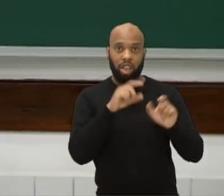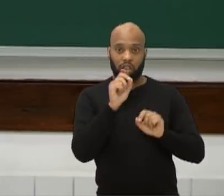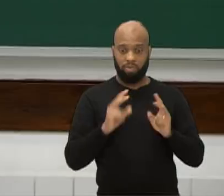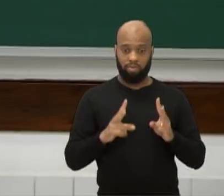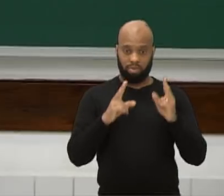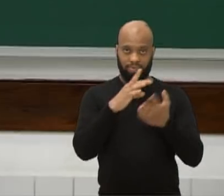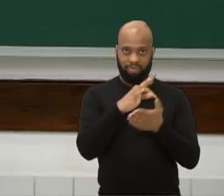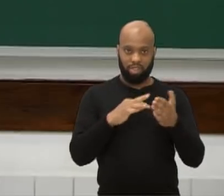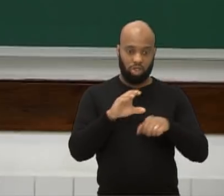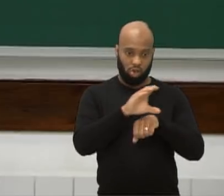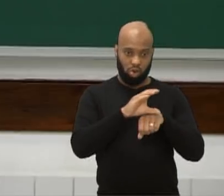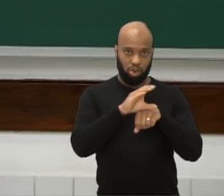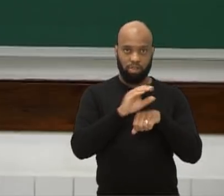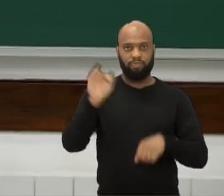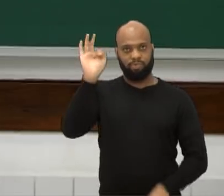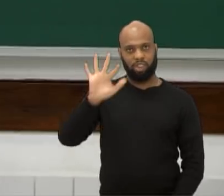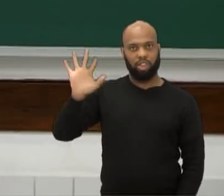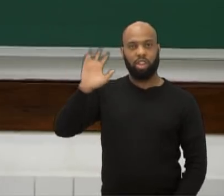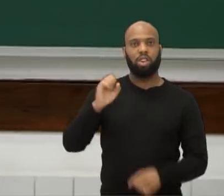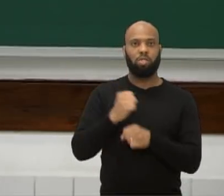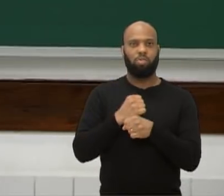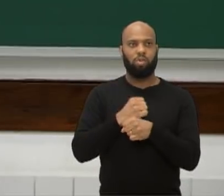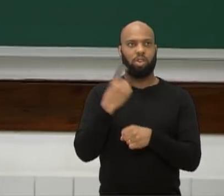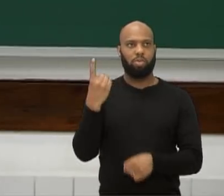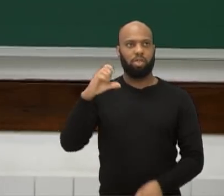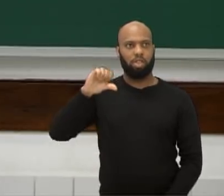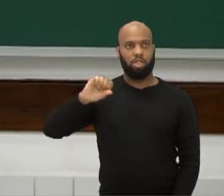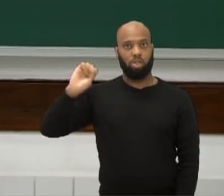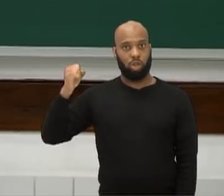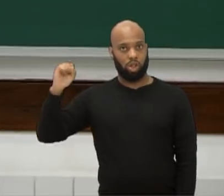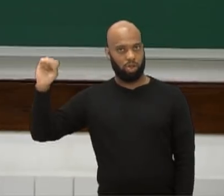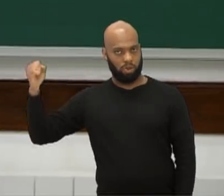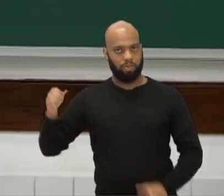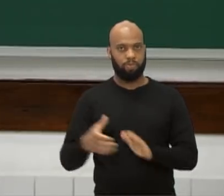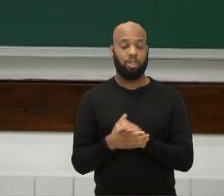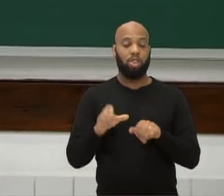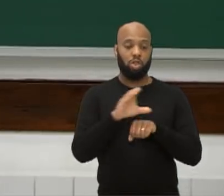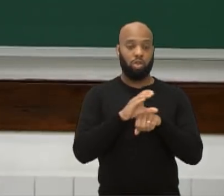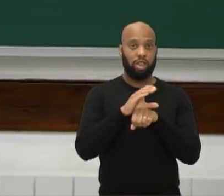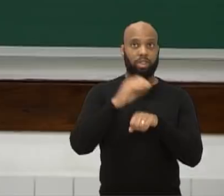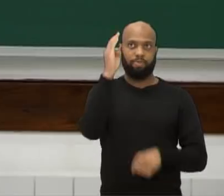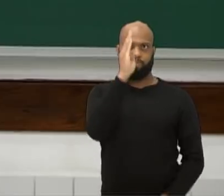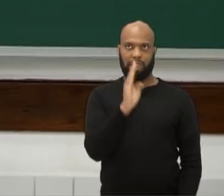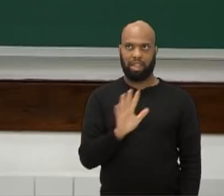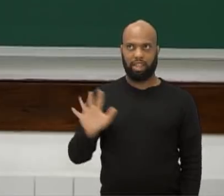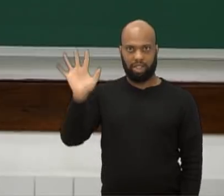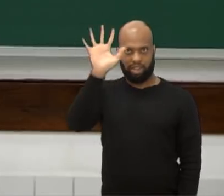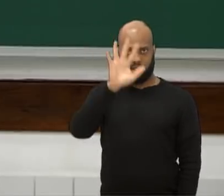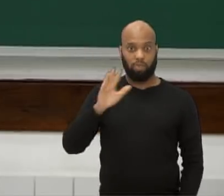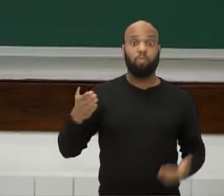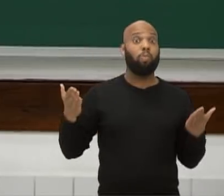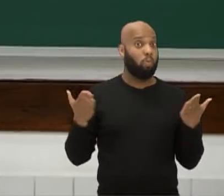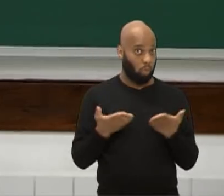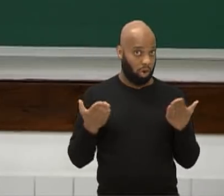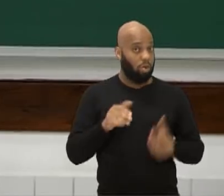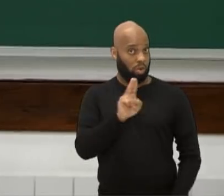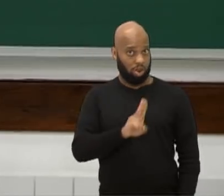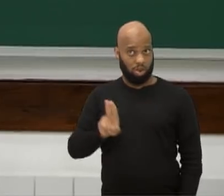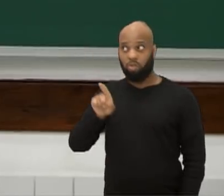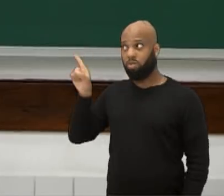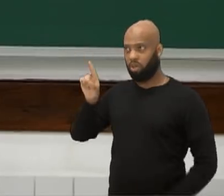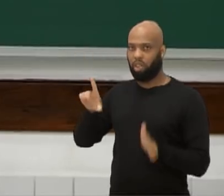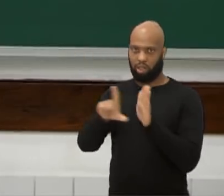da Constituição de 1988, a Constituição Brasileira, a atual Constituição do